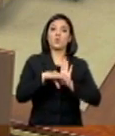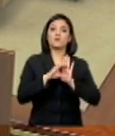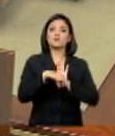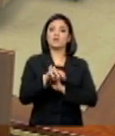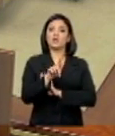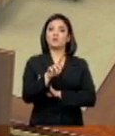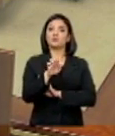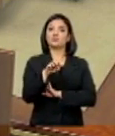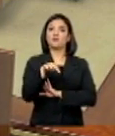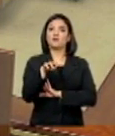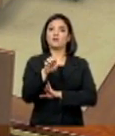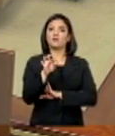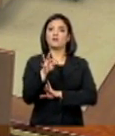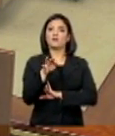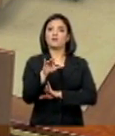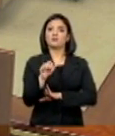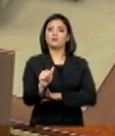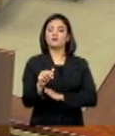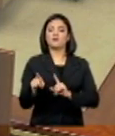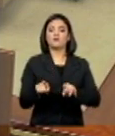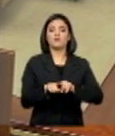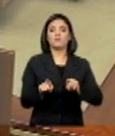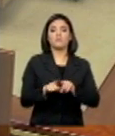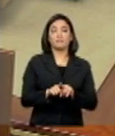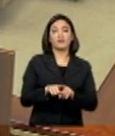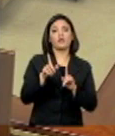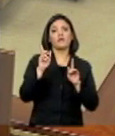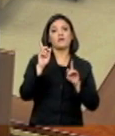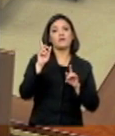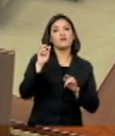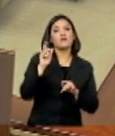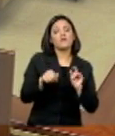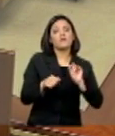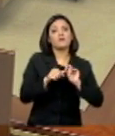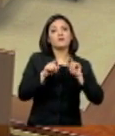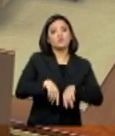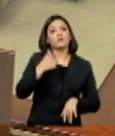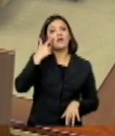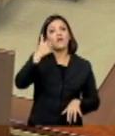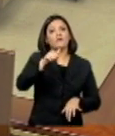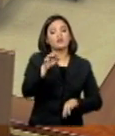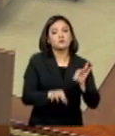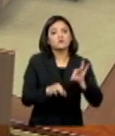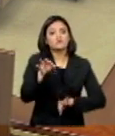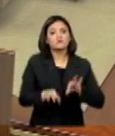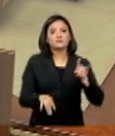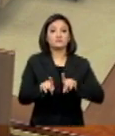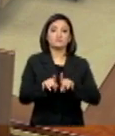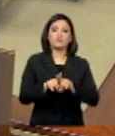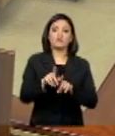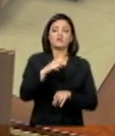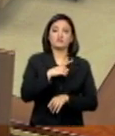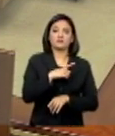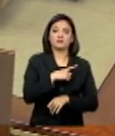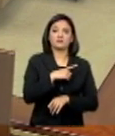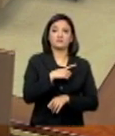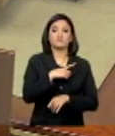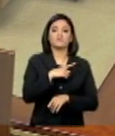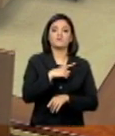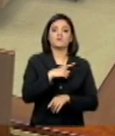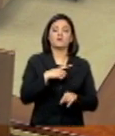concretas cabelo aplicado sobre a legislação de proteção ao consumidor em quadra ou não caso bancadas na hipótese